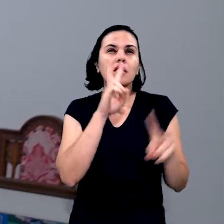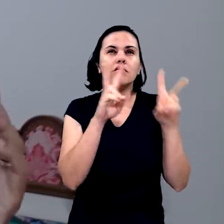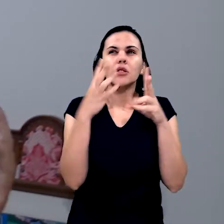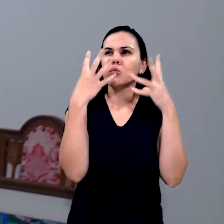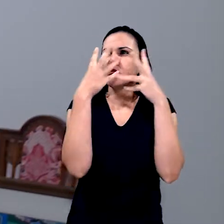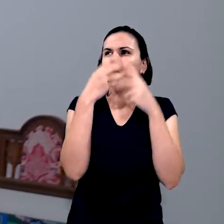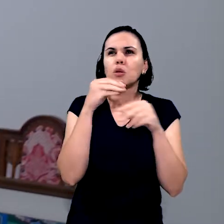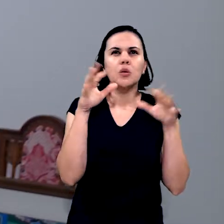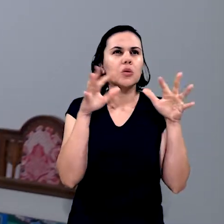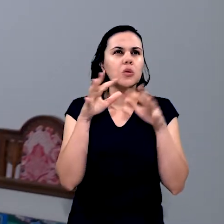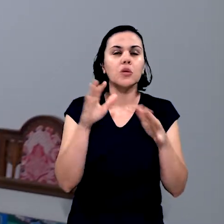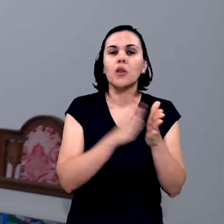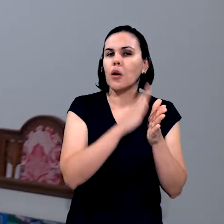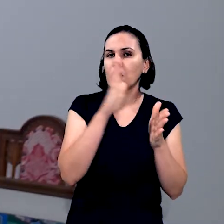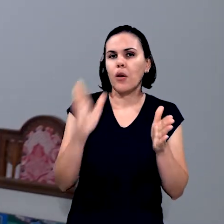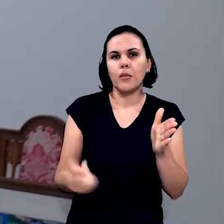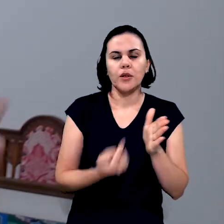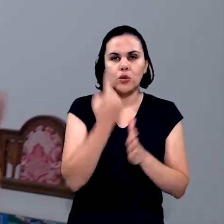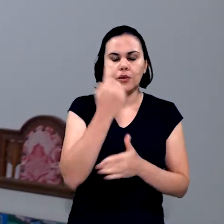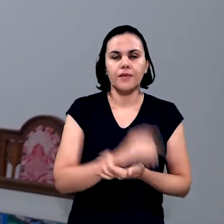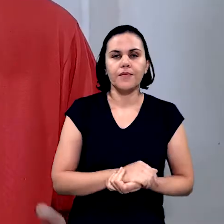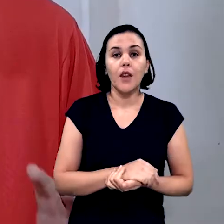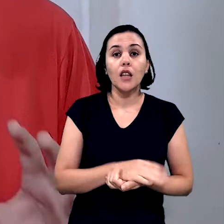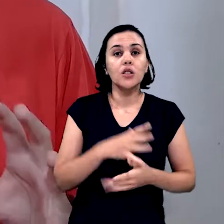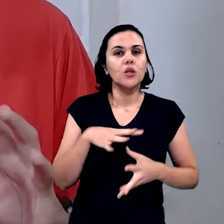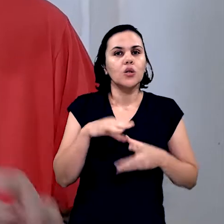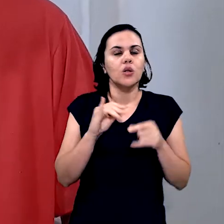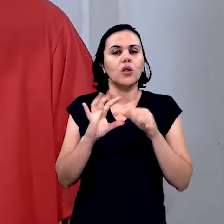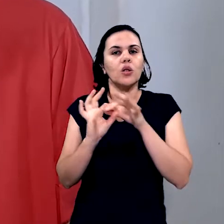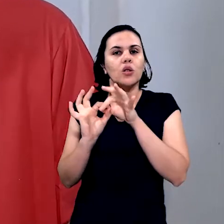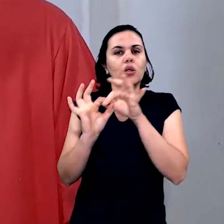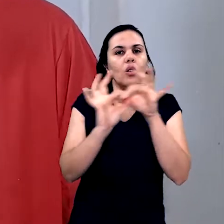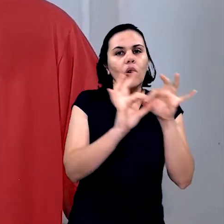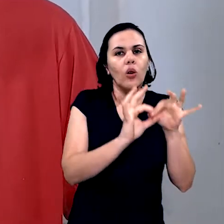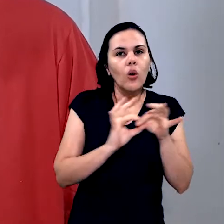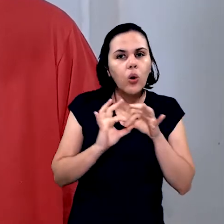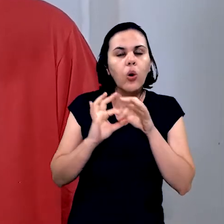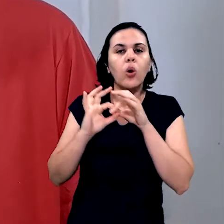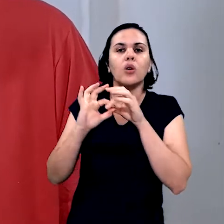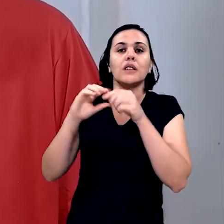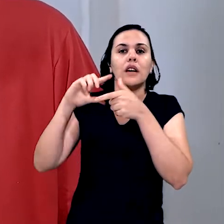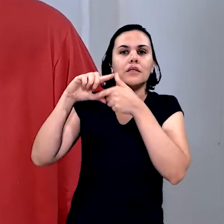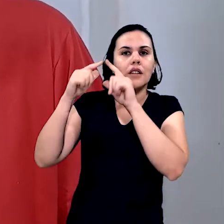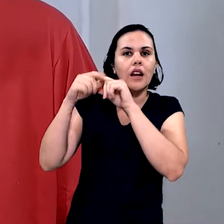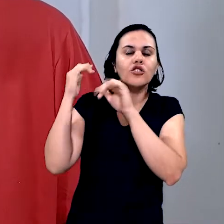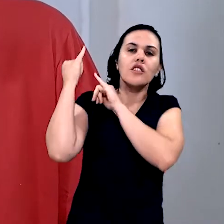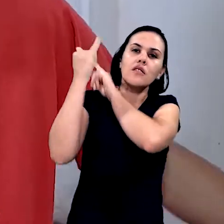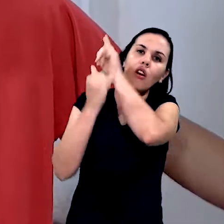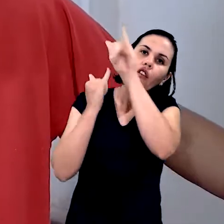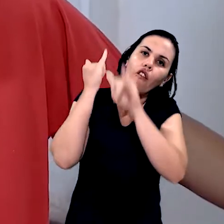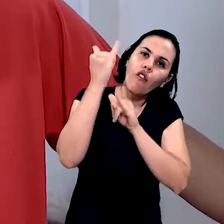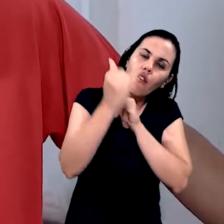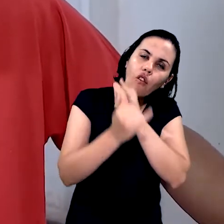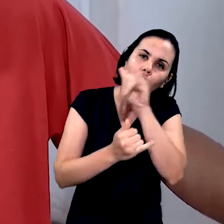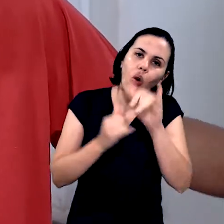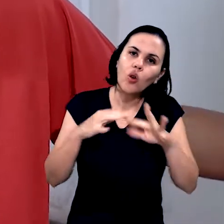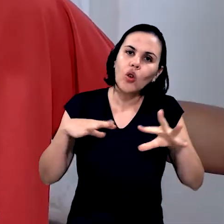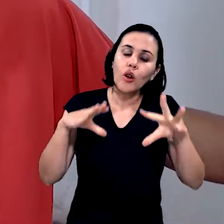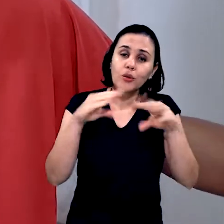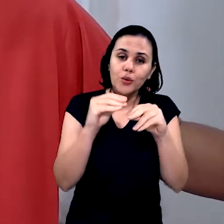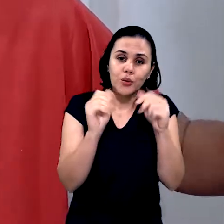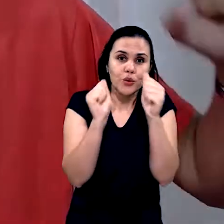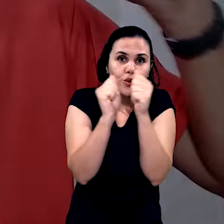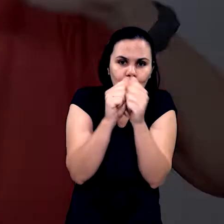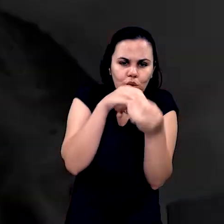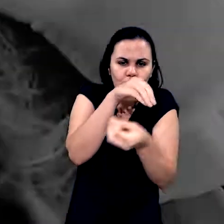pessoal se emociona muito, é um momento único da festa. É que se une o folclórico com o religioso, o pessoal sai lá, a banda